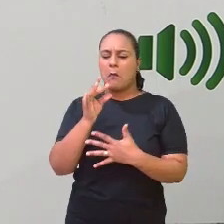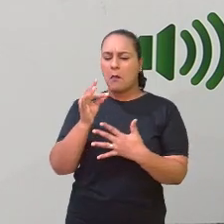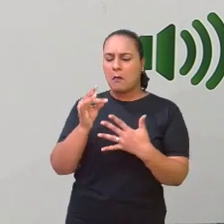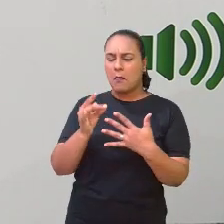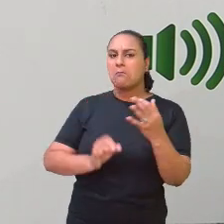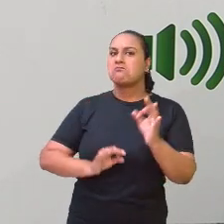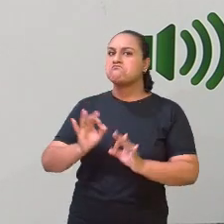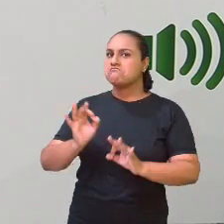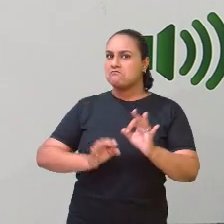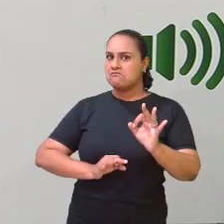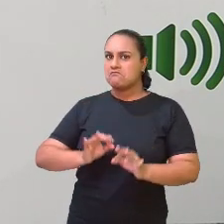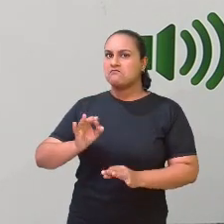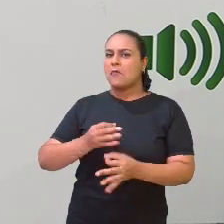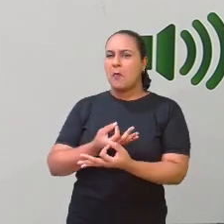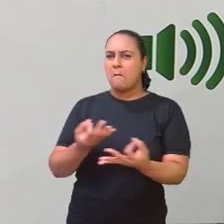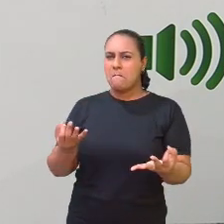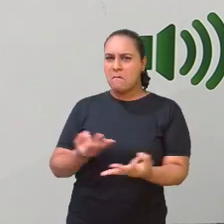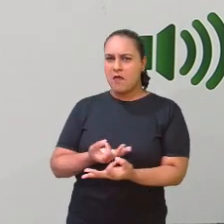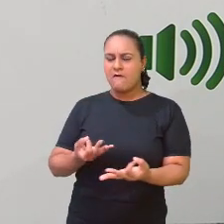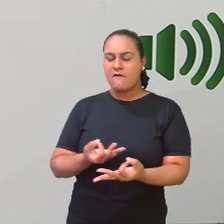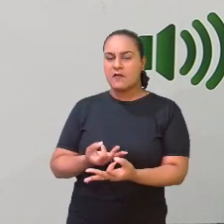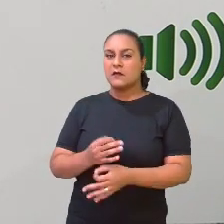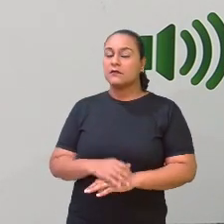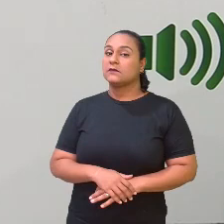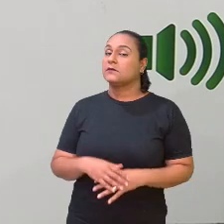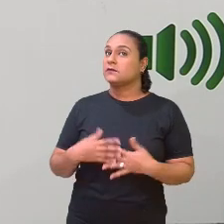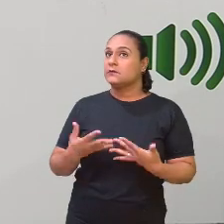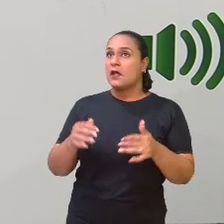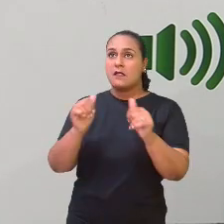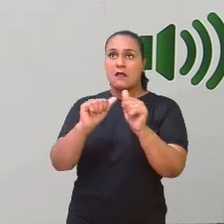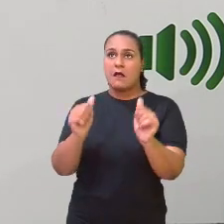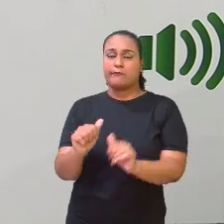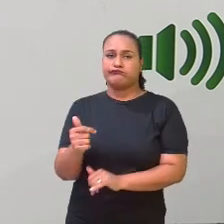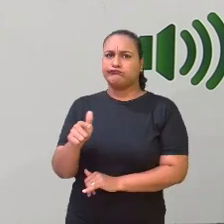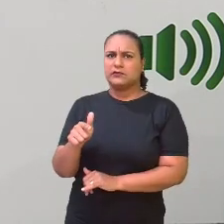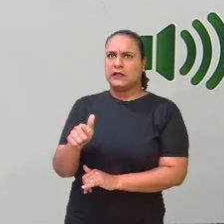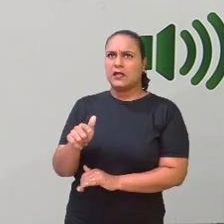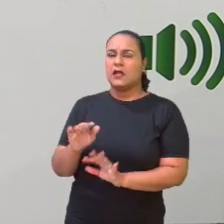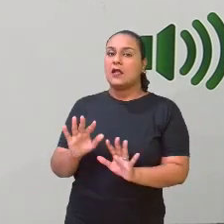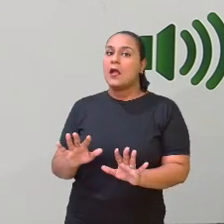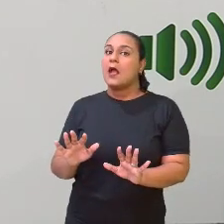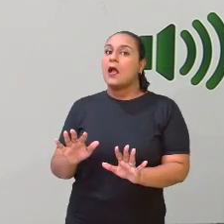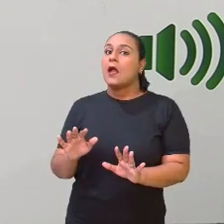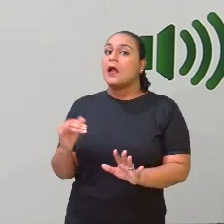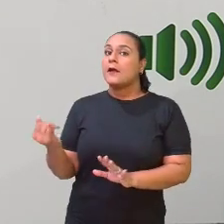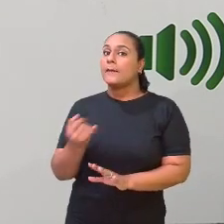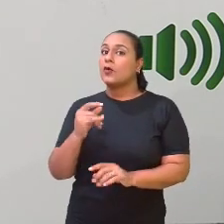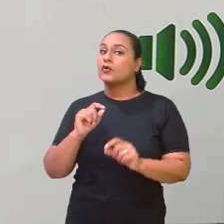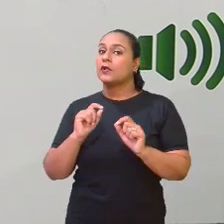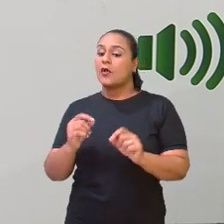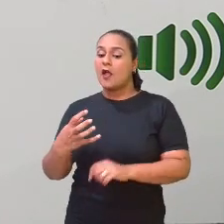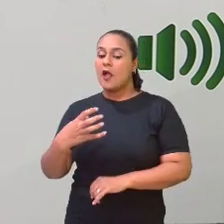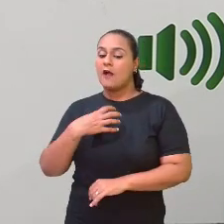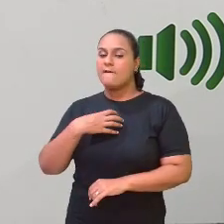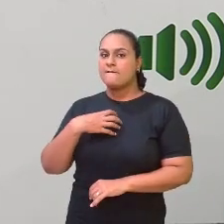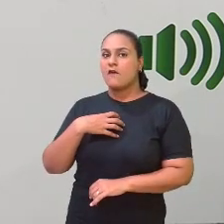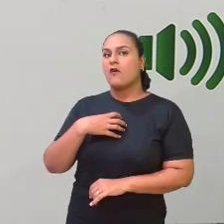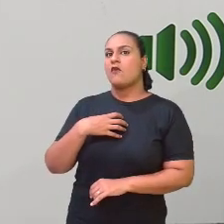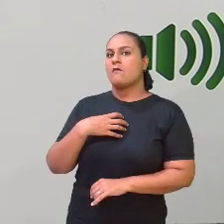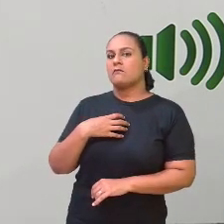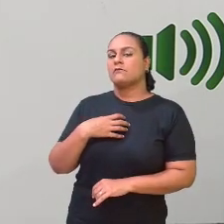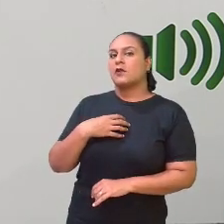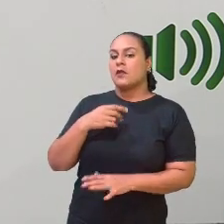bem elaborada. Embora assim, na arte não existe isso, né? O importante é a forma que o artista quis mostrar a sua